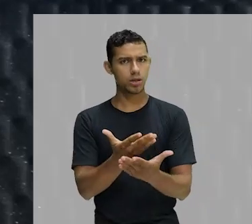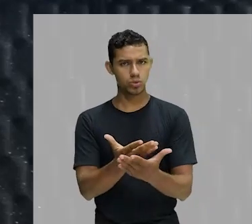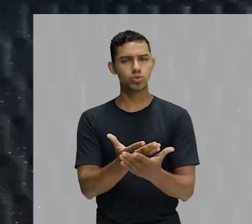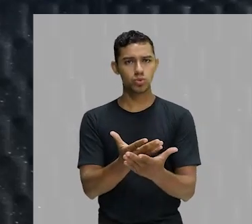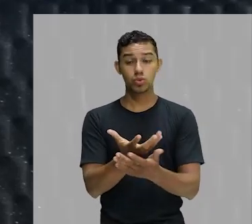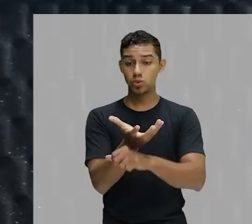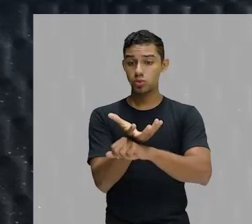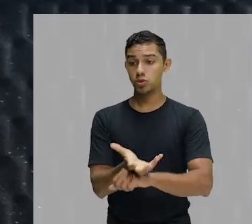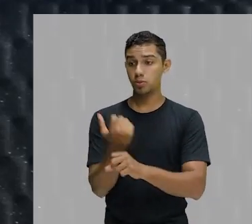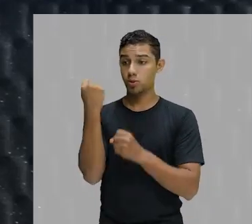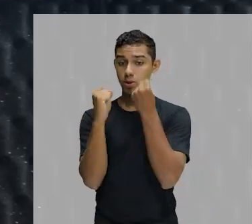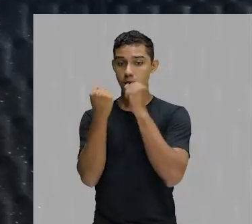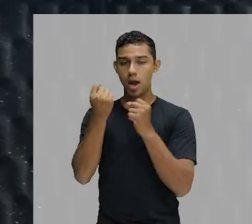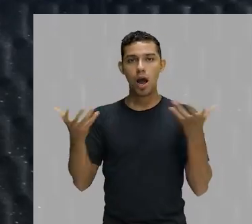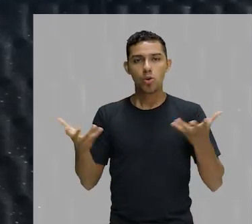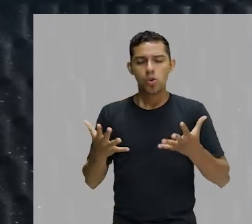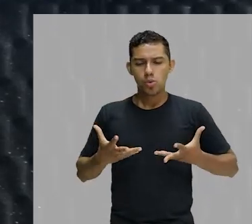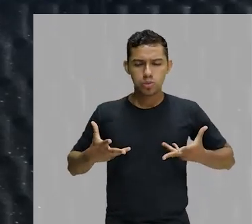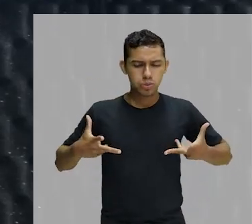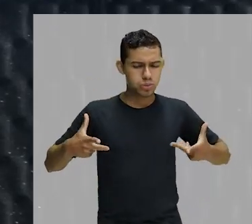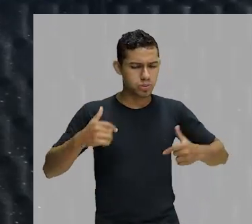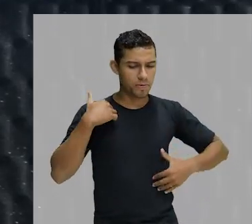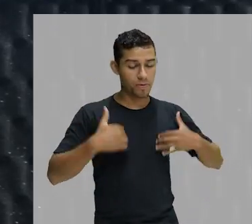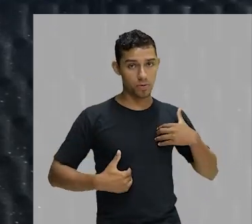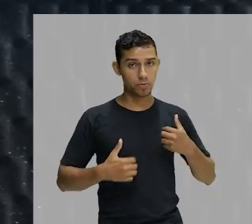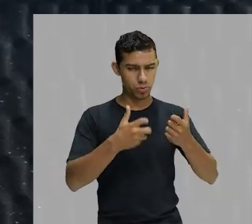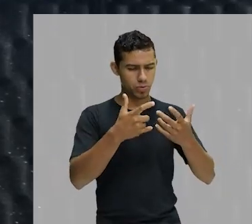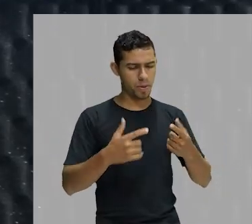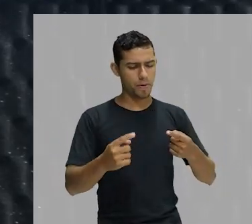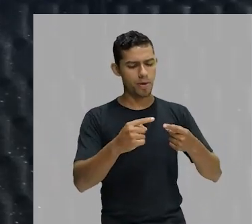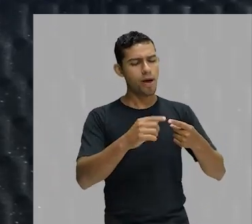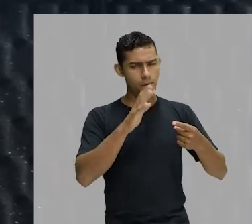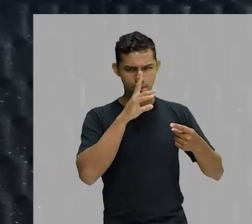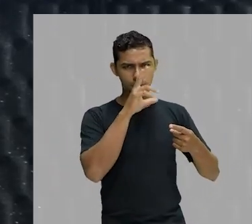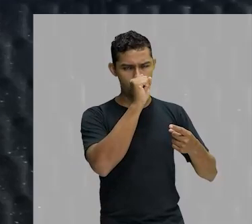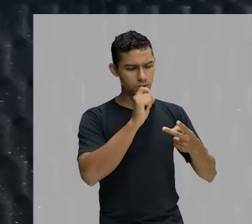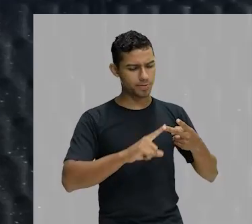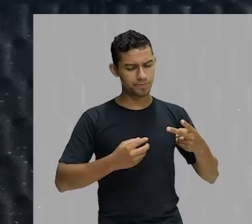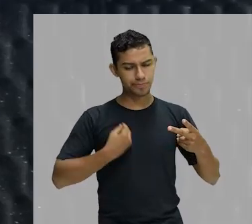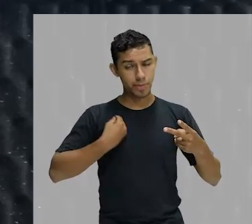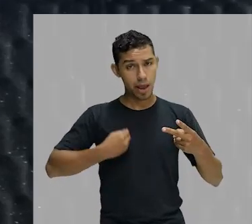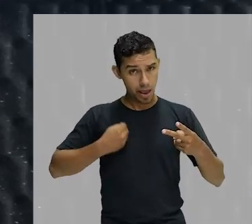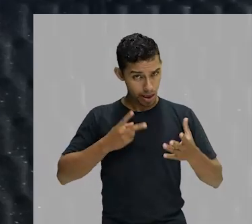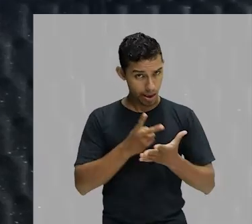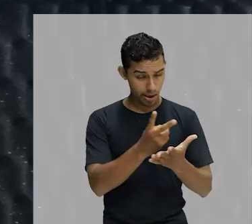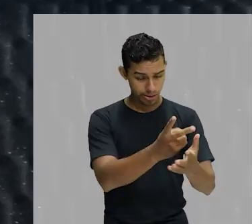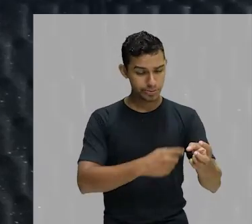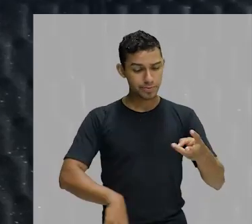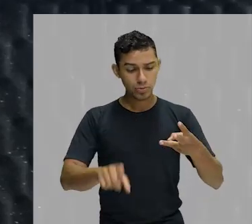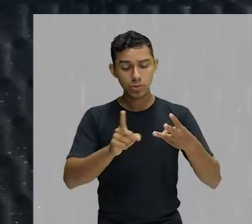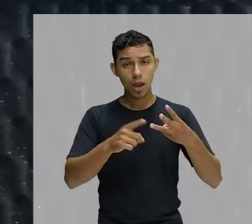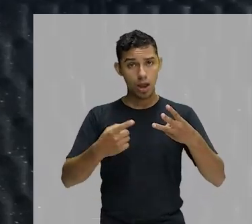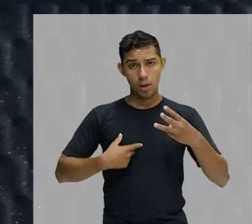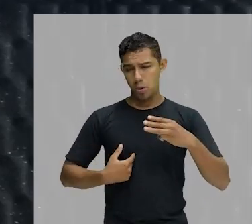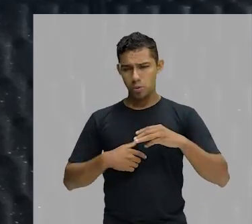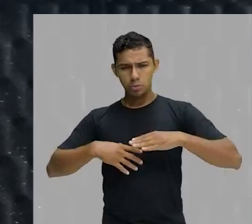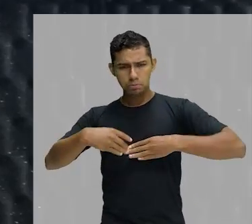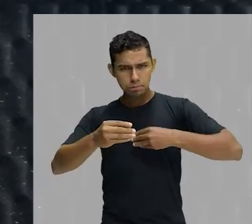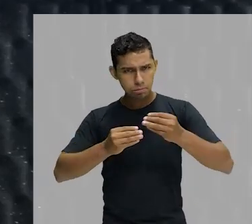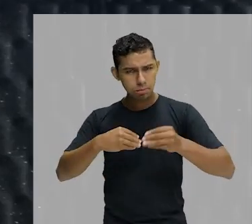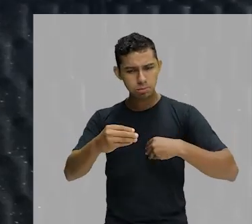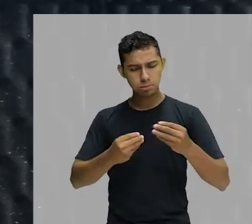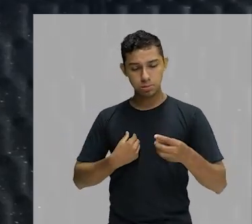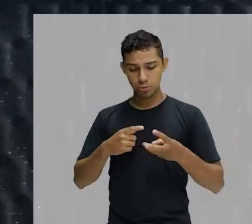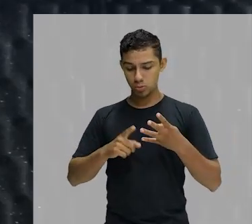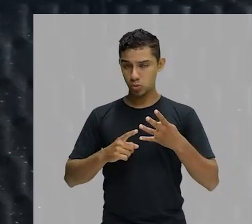aí de capacidades físicas. Já falamos de força, de resistência, de flexibilidade, coordenação motora. Hoje nós